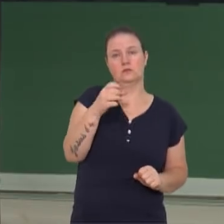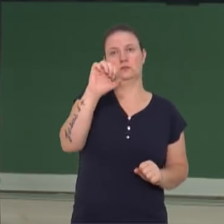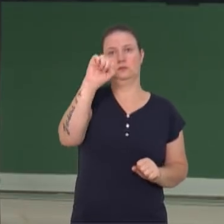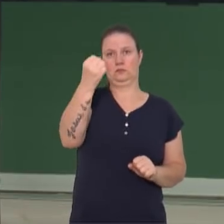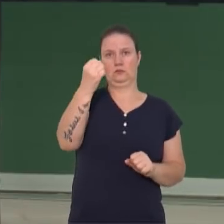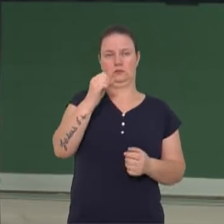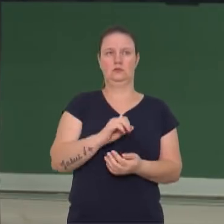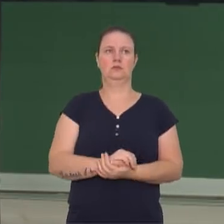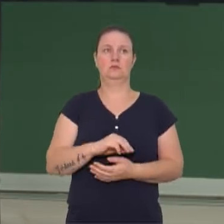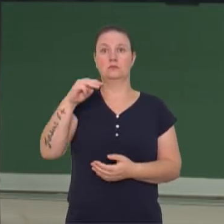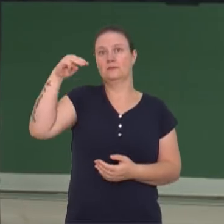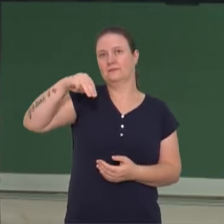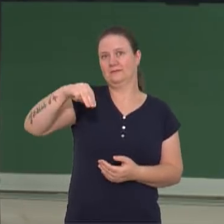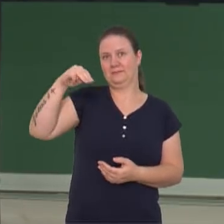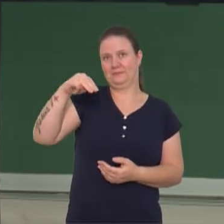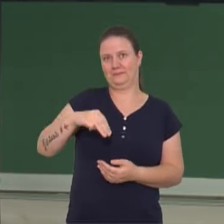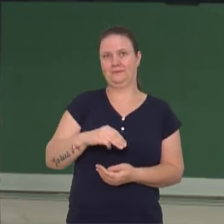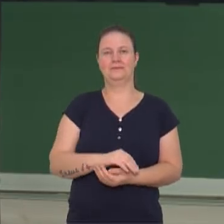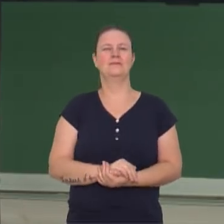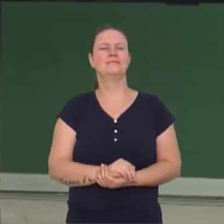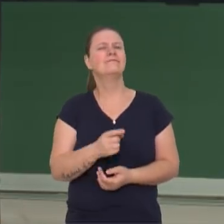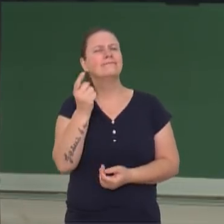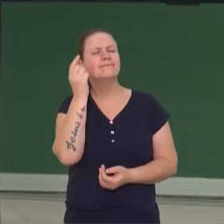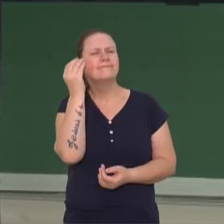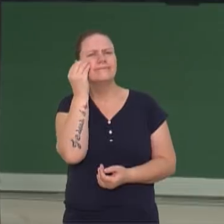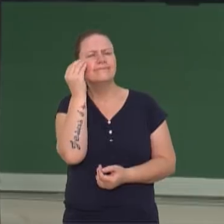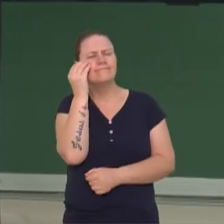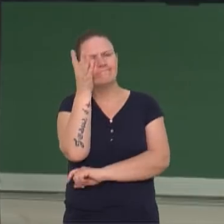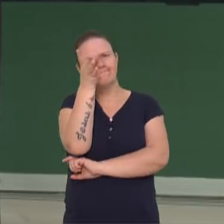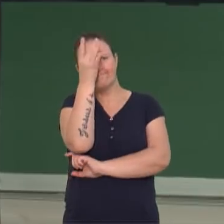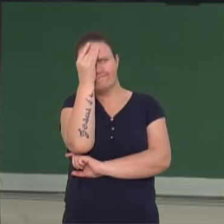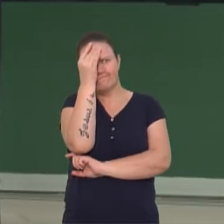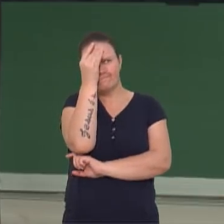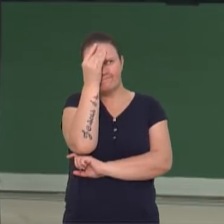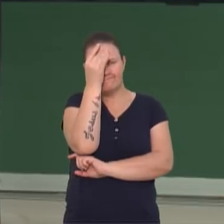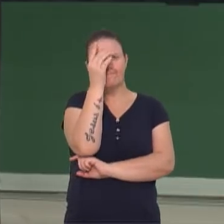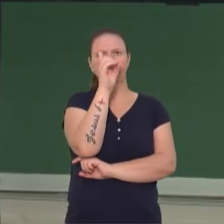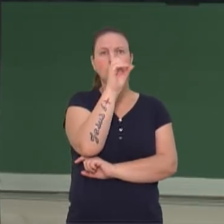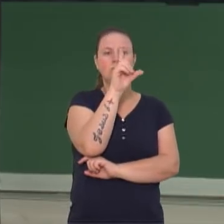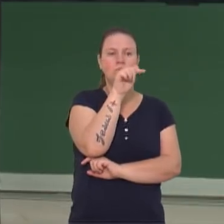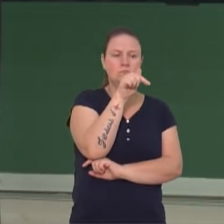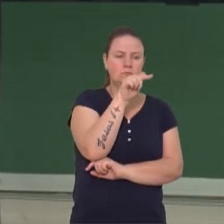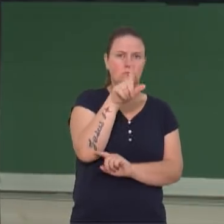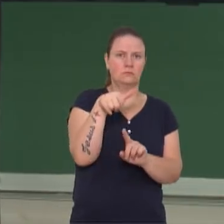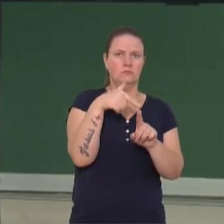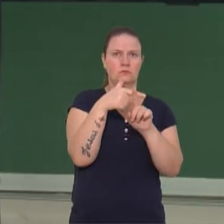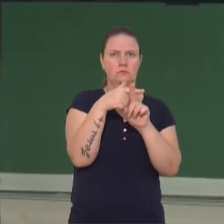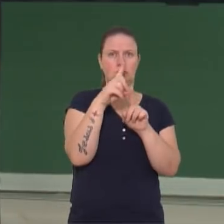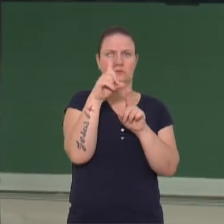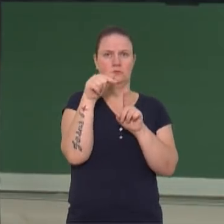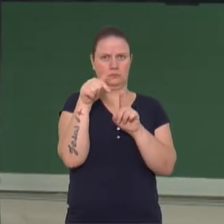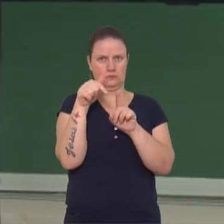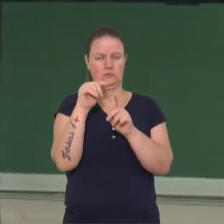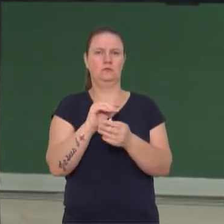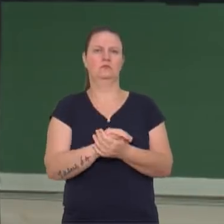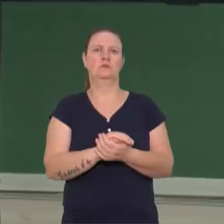68,8. Vamos tentar fazer de cabeça? Vamos pensar. 17 mais 17.